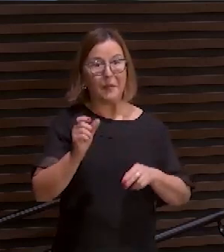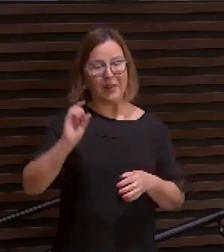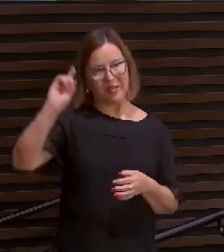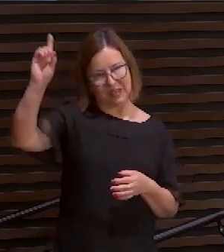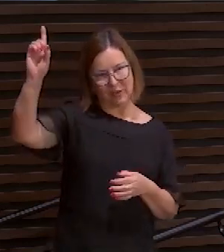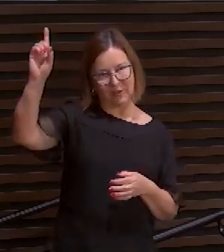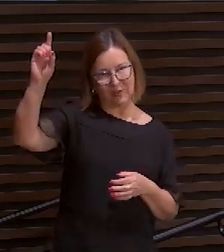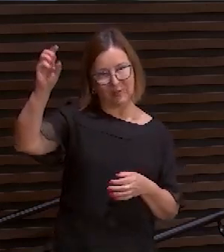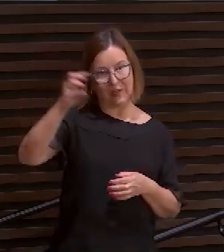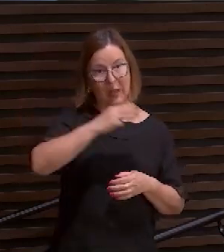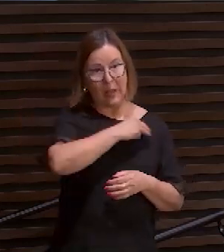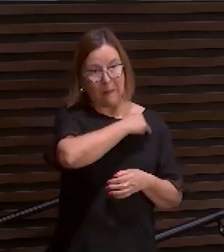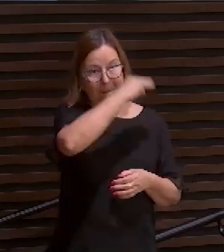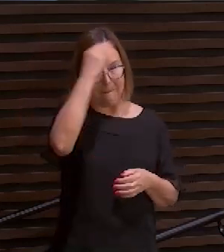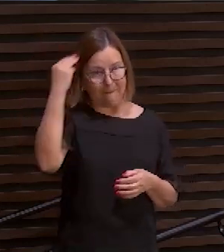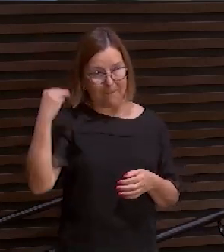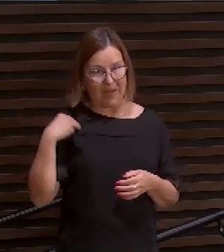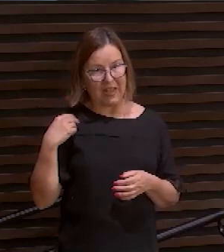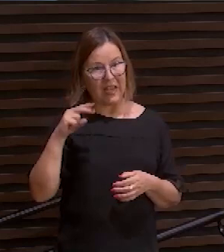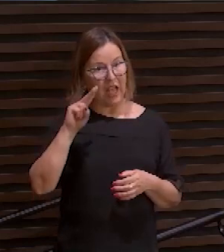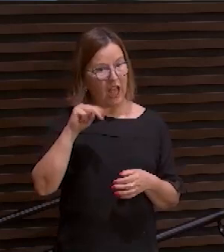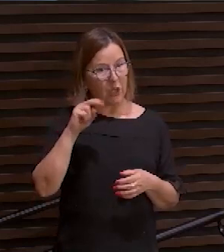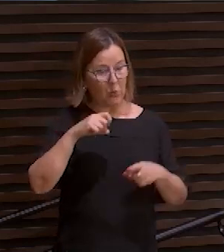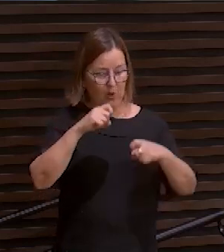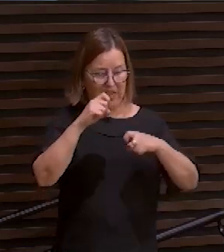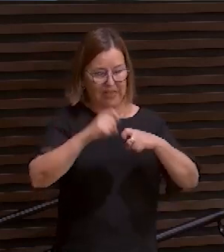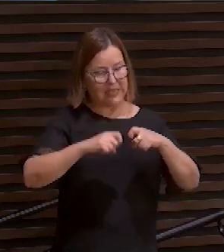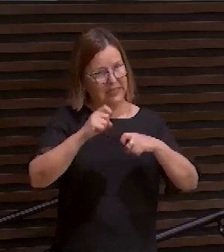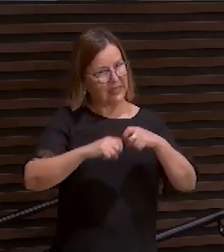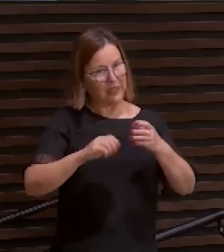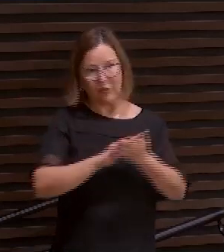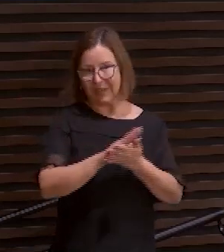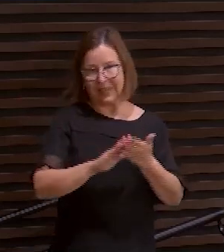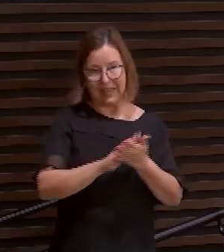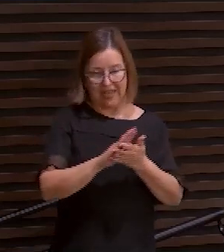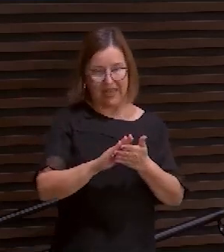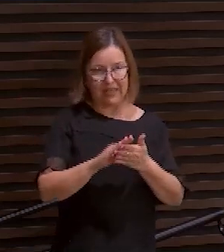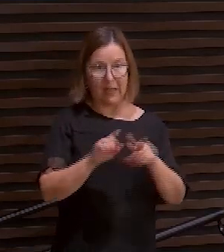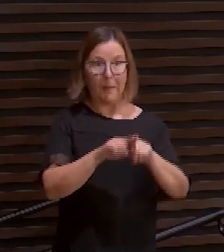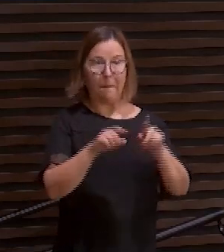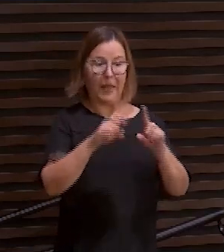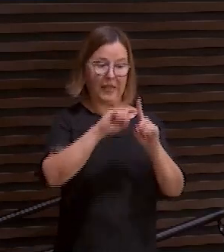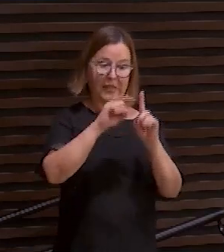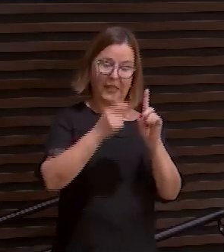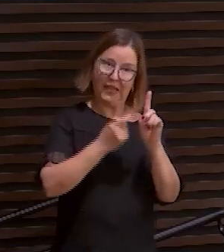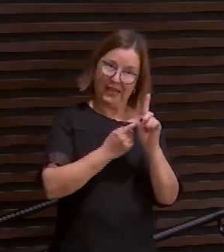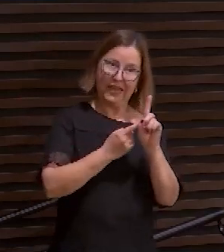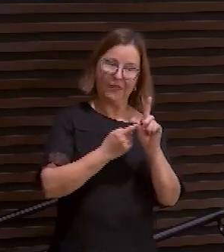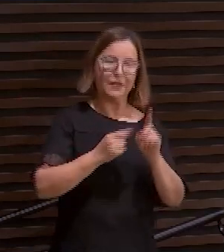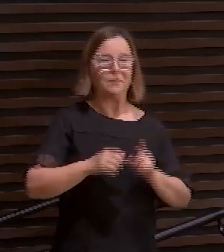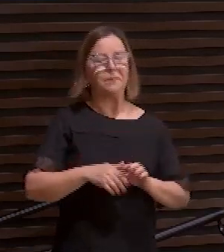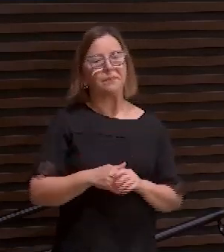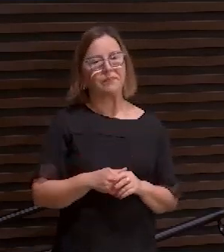que nunca tinha ido a um motel. E ela estava grávida. Mas José.